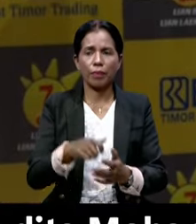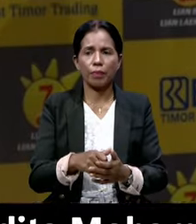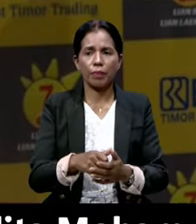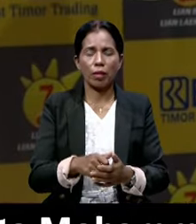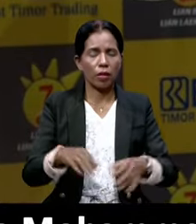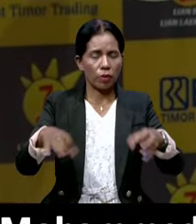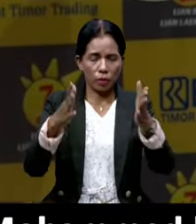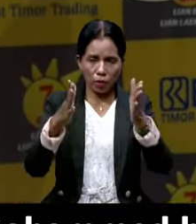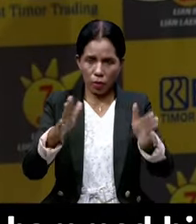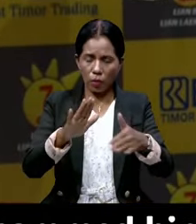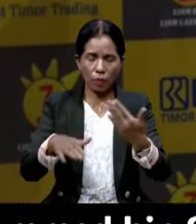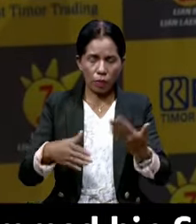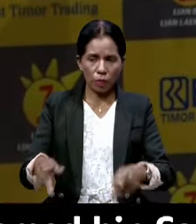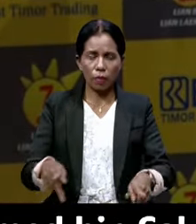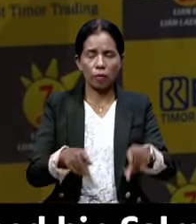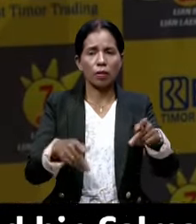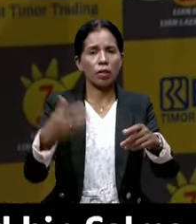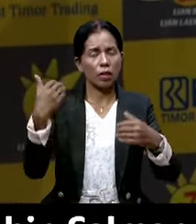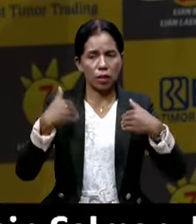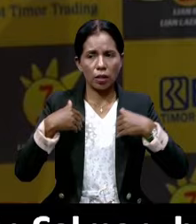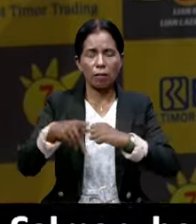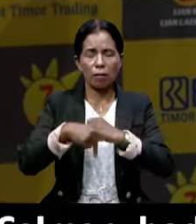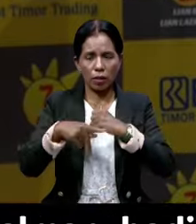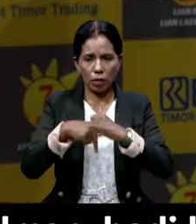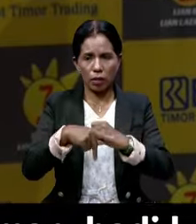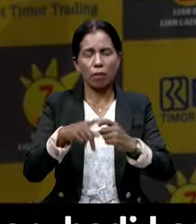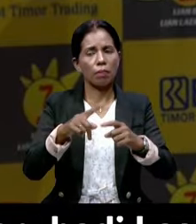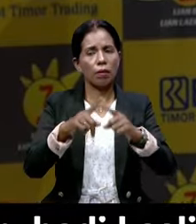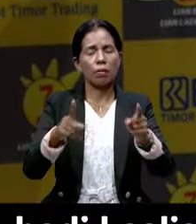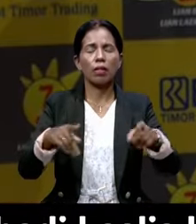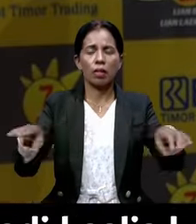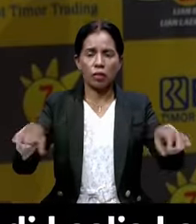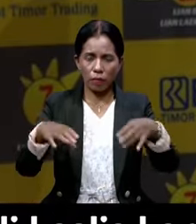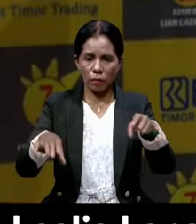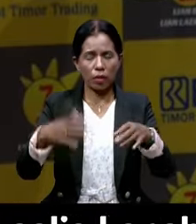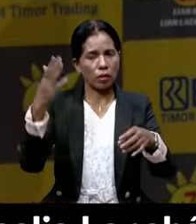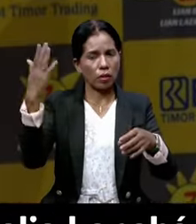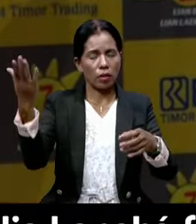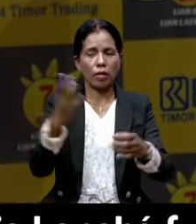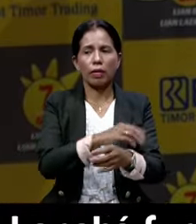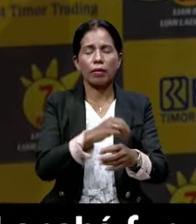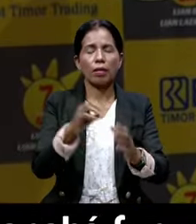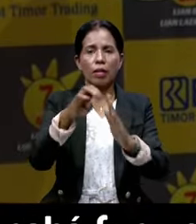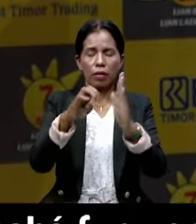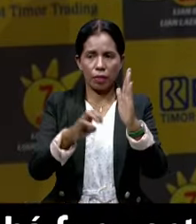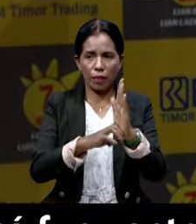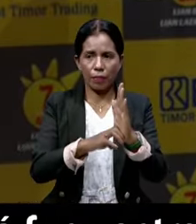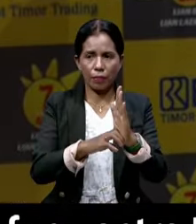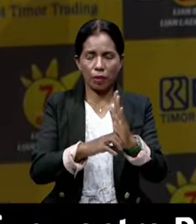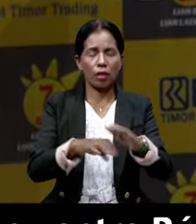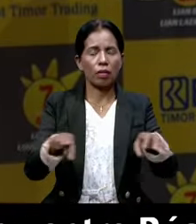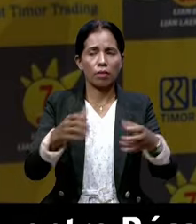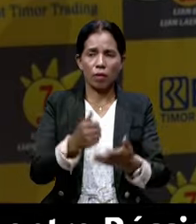Funcionário público né, nem é partido, nem é pilihan. Mas bem é Estado, nem tem que sair máquina Estado. Máquina